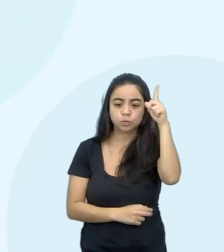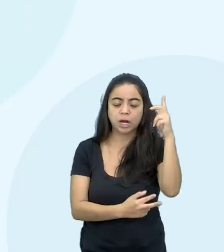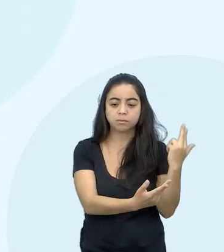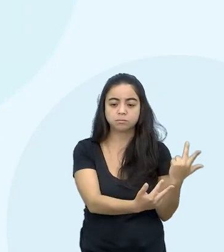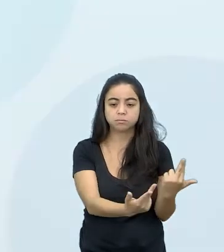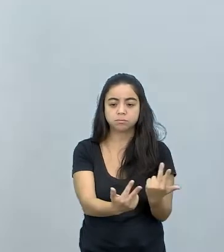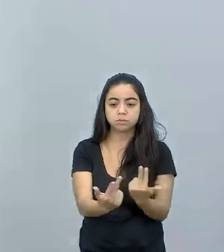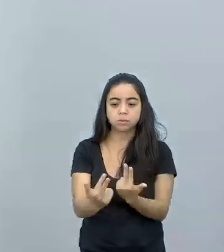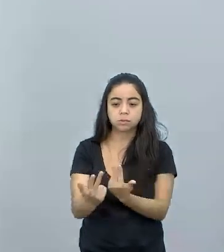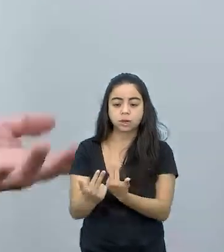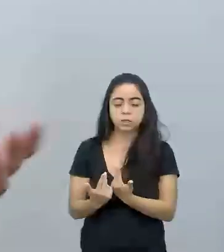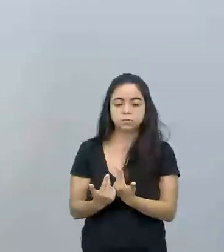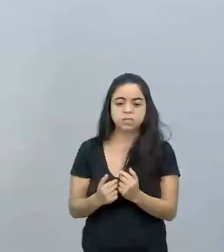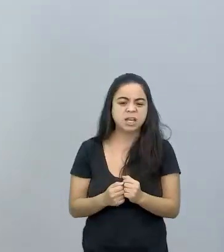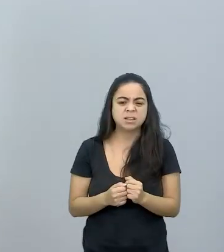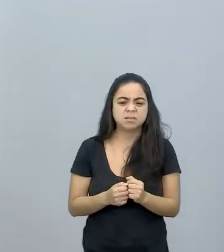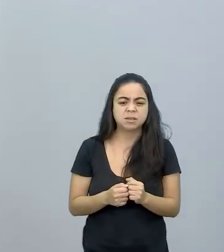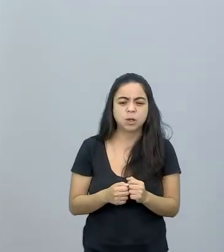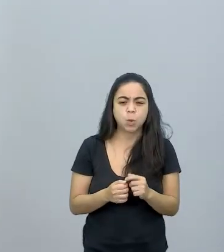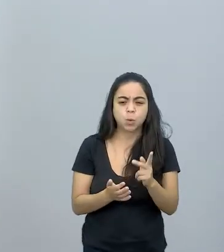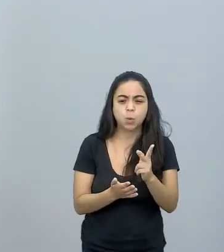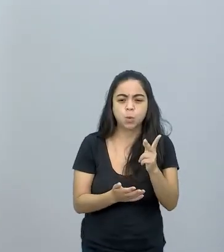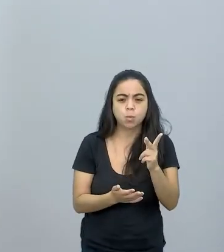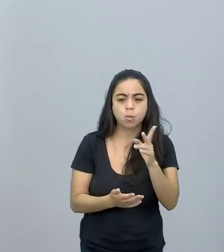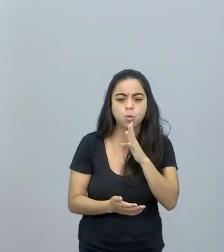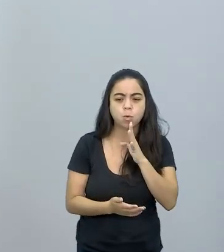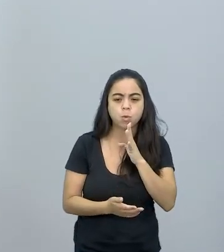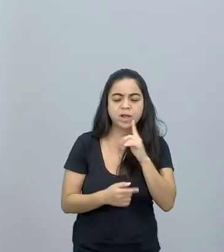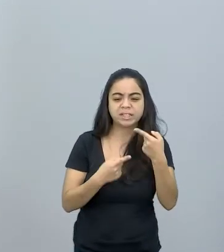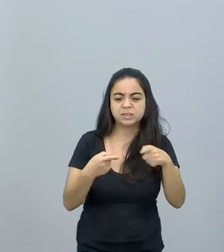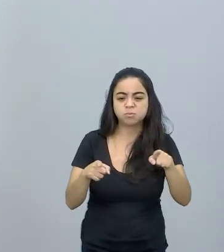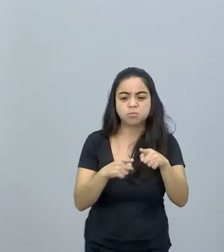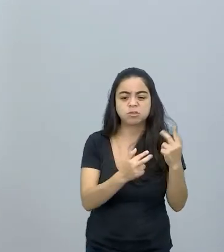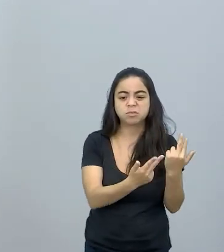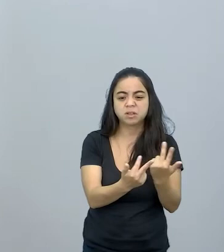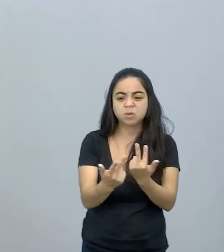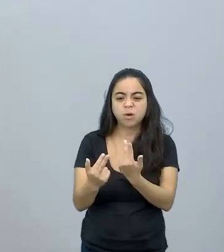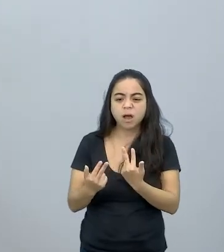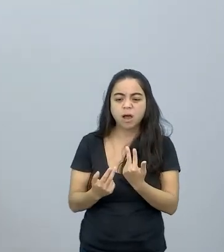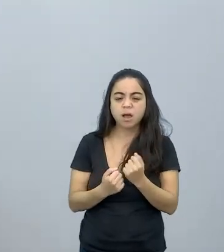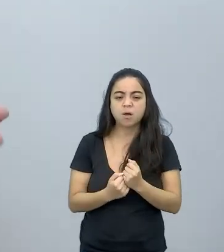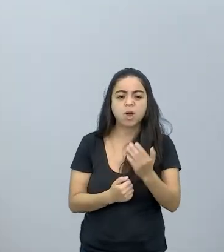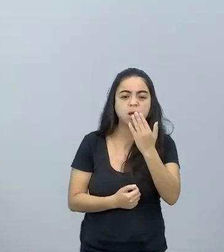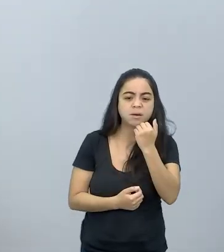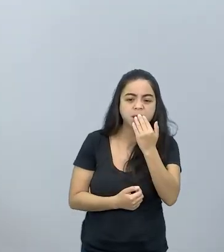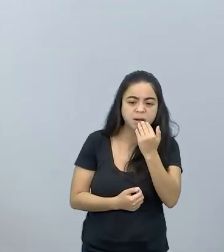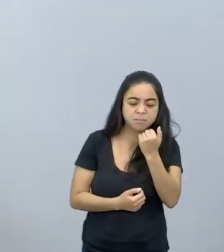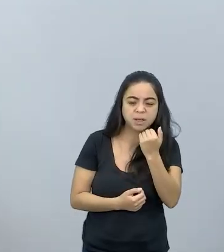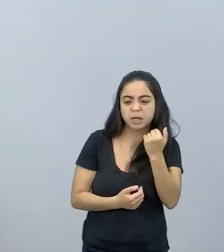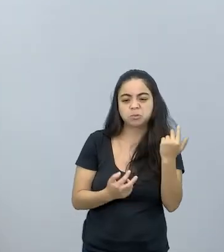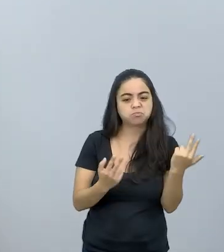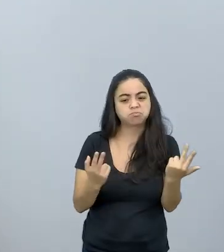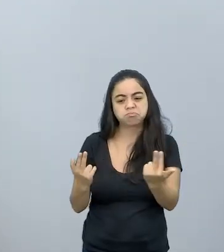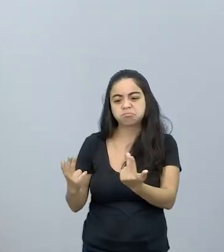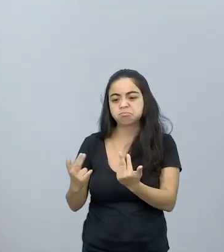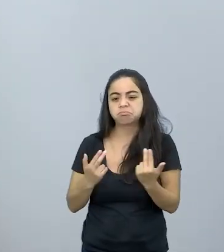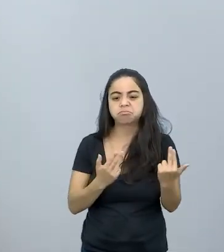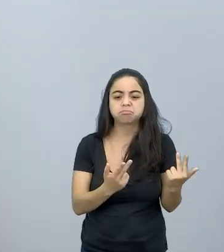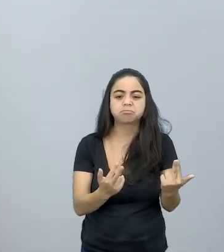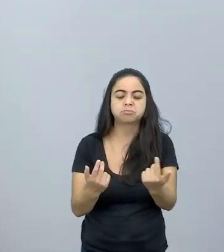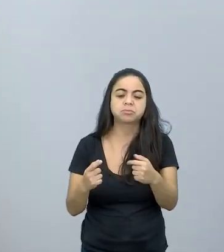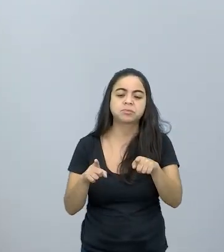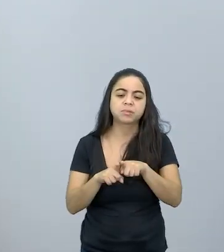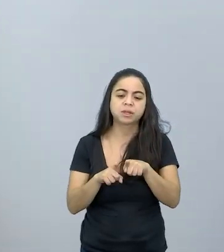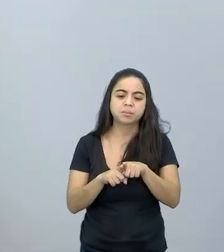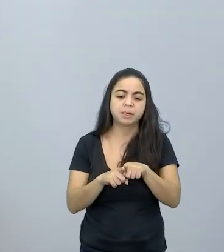os estudantes ouvem as mesmas músicas, eles consomem os mesmos alimentos,